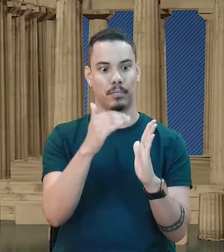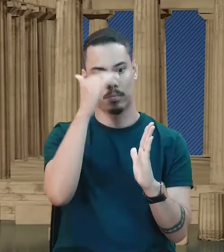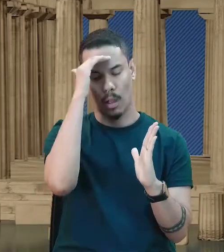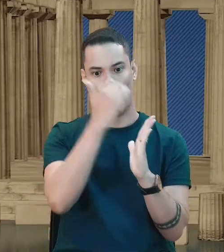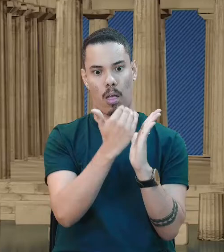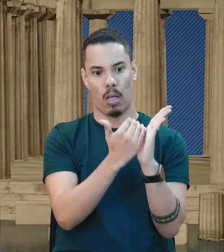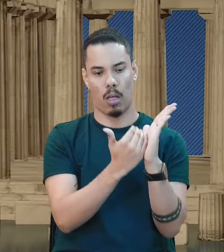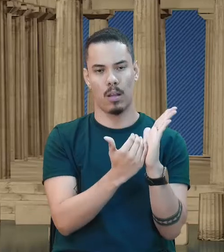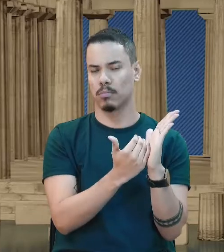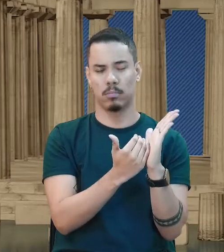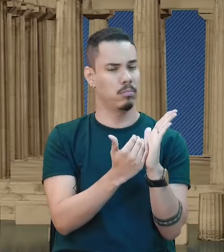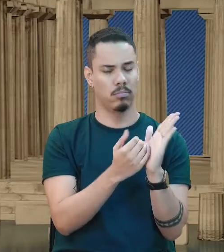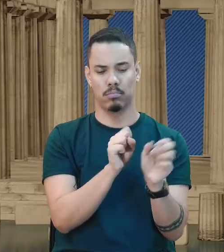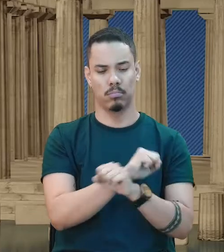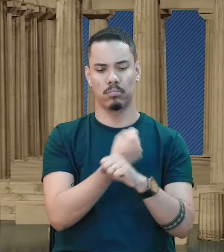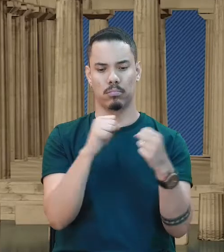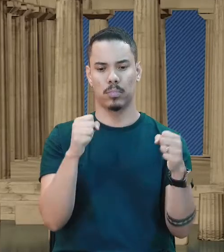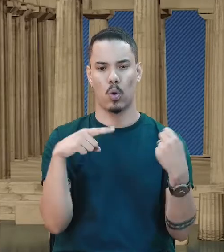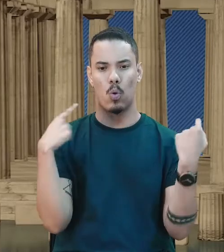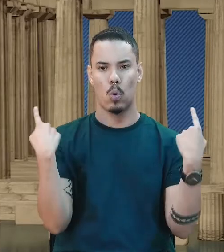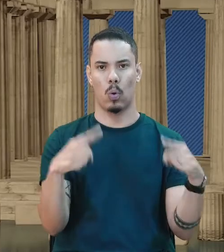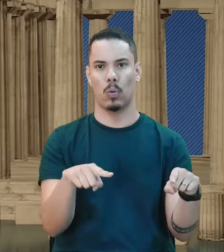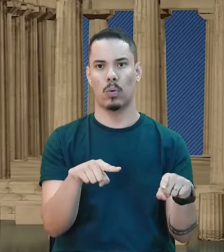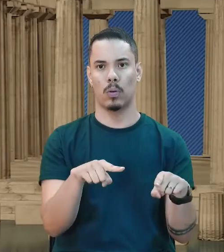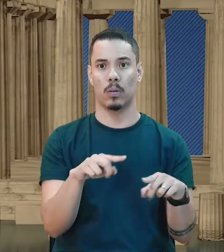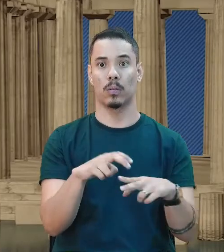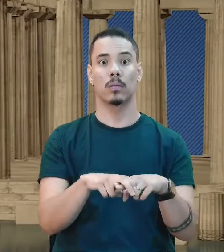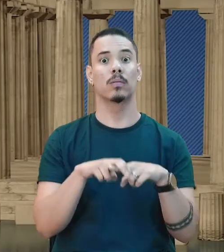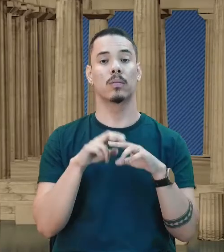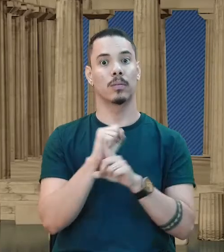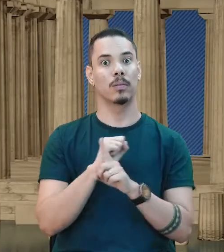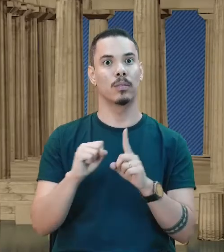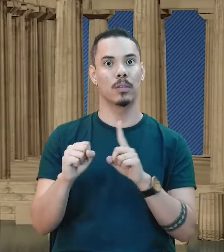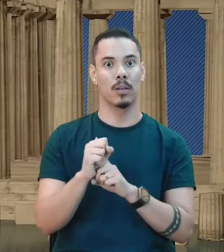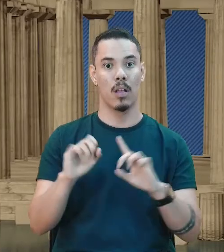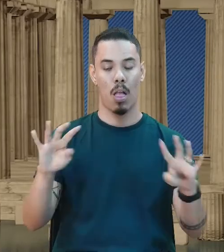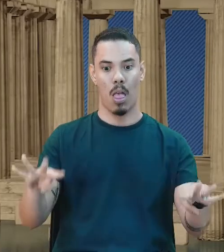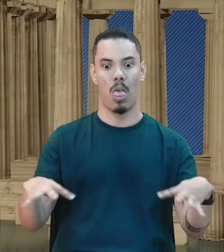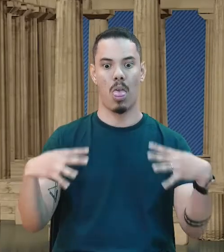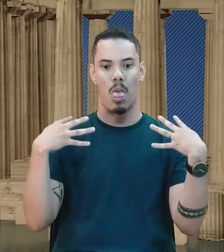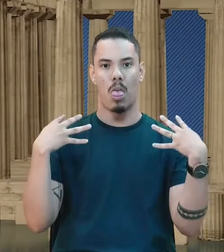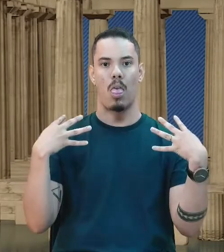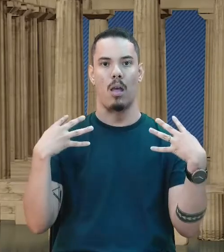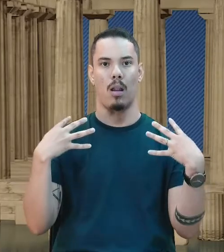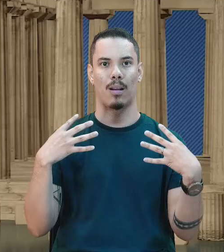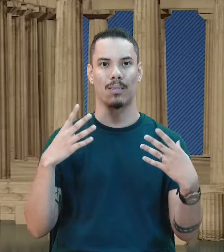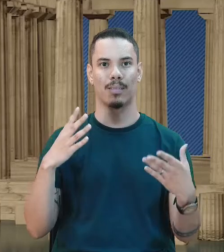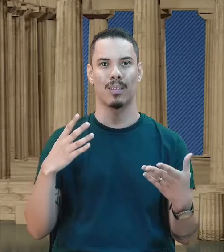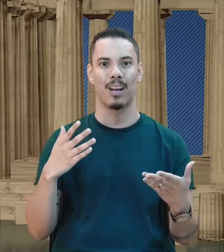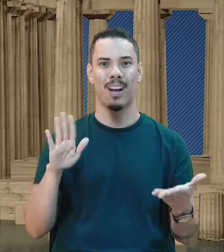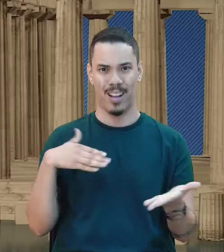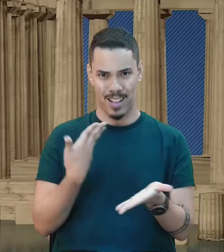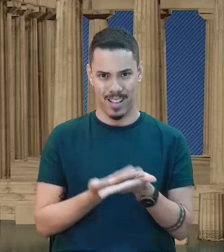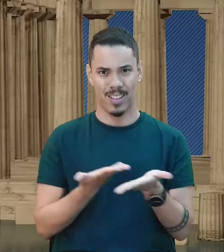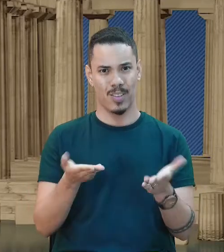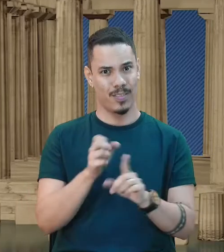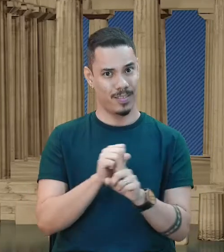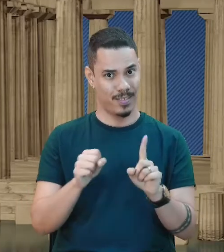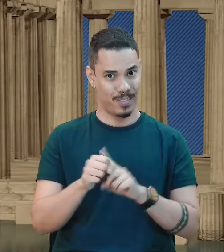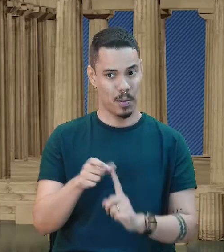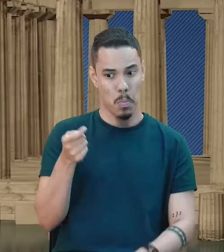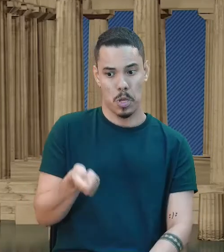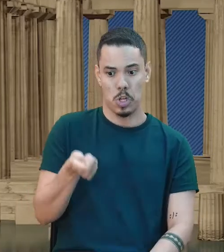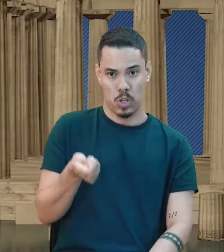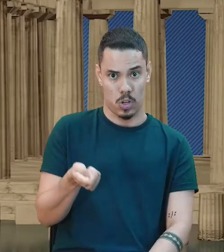pela sociedade, que, querendo ou não, assim como hoje nós podemos dizer, era uma sociedade machista, professor, porque